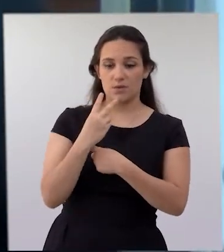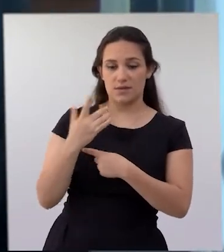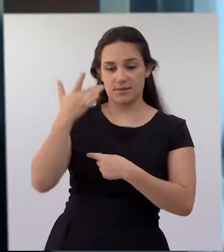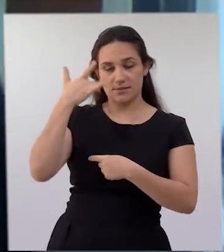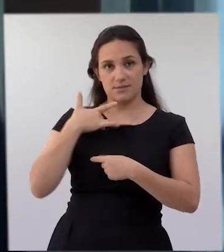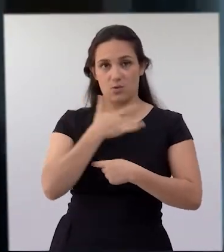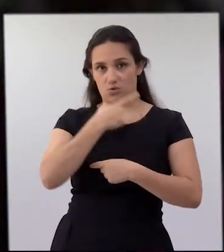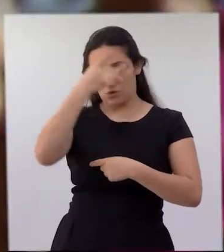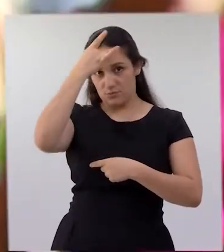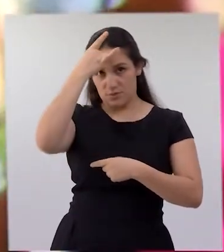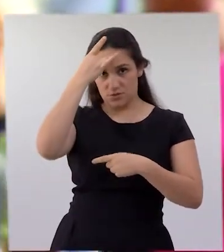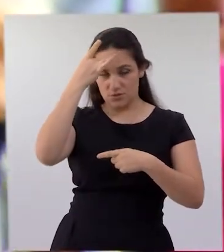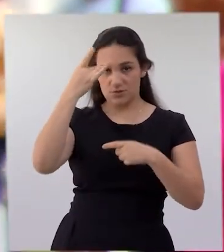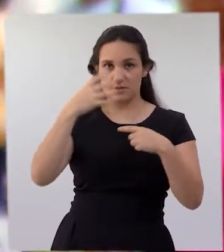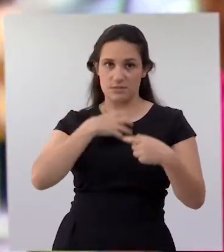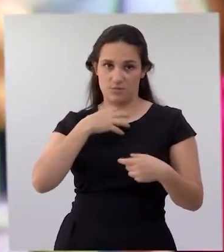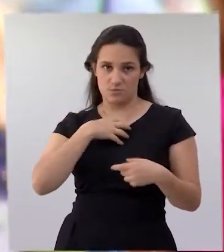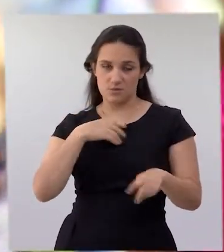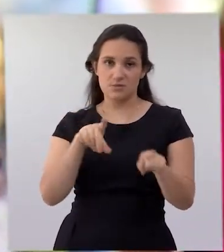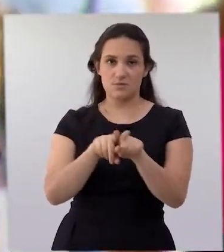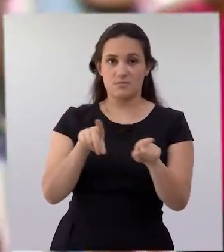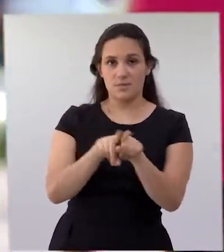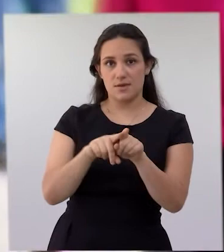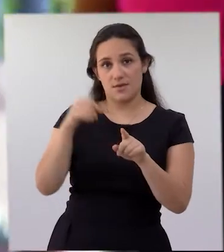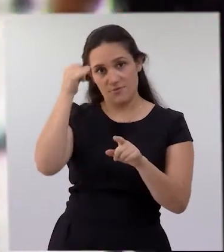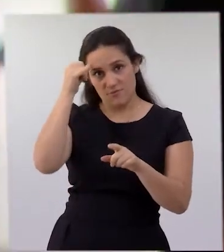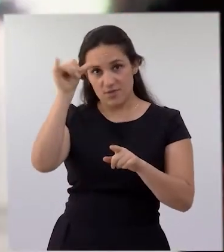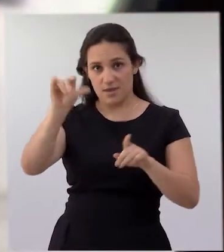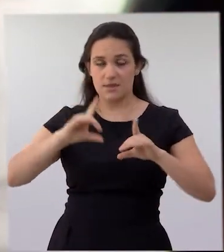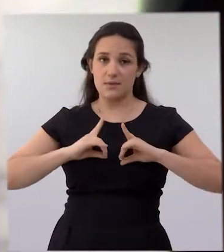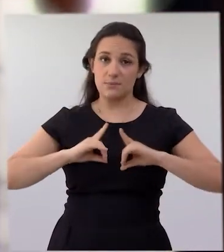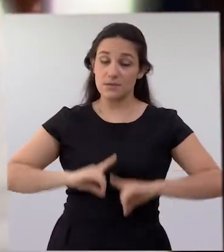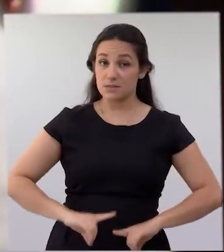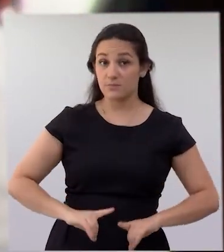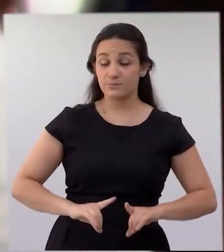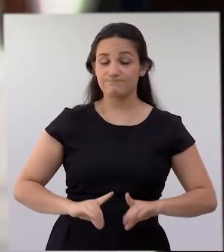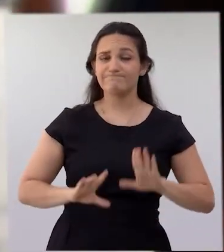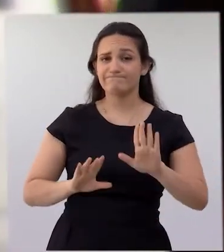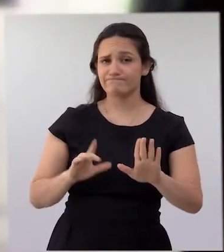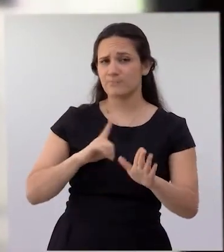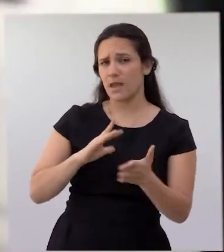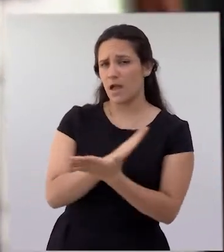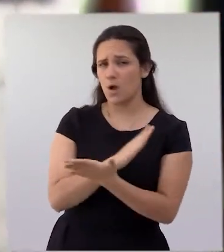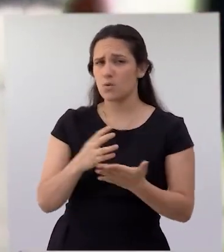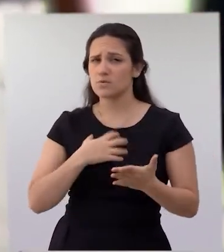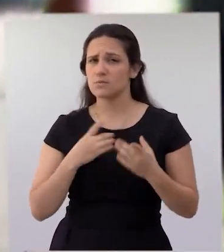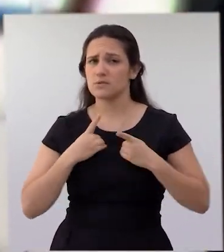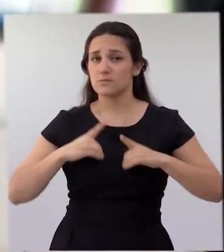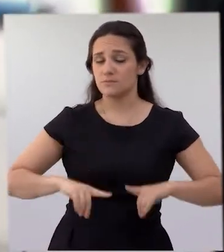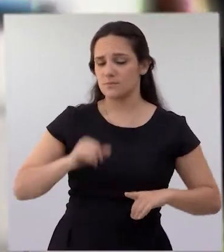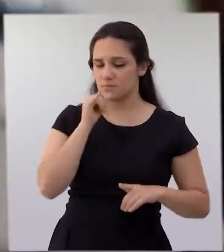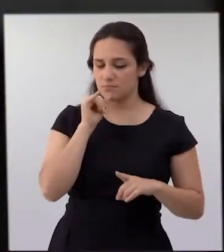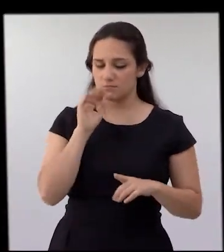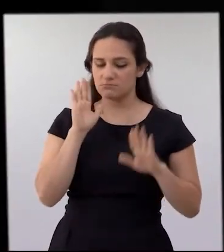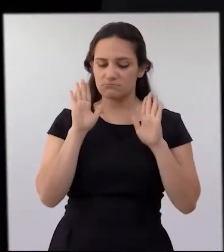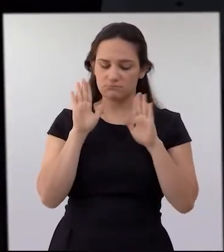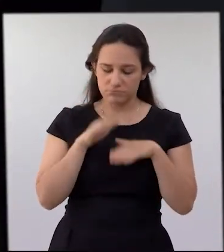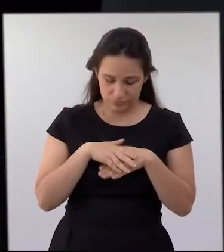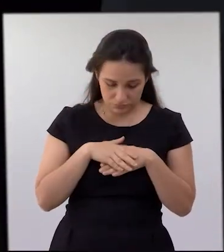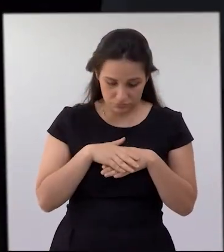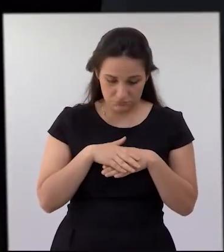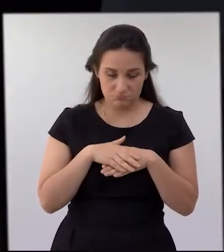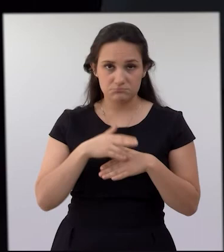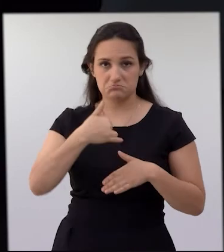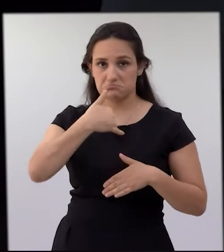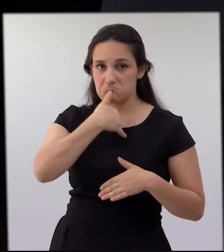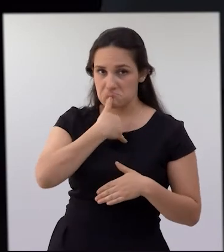ações preventivas à saúde mental da pessoa, combatendo e prevenindo a depressão, que tem como alguns sintomas